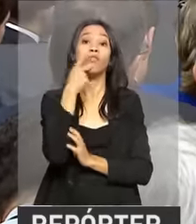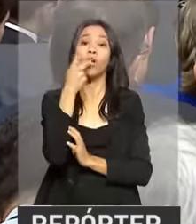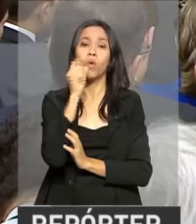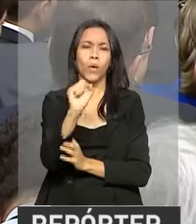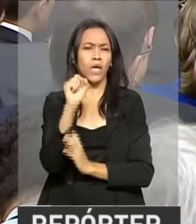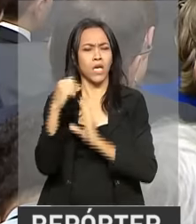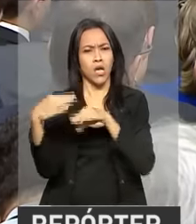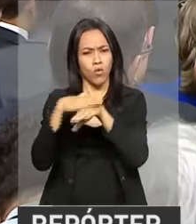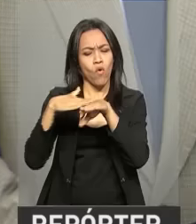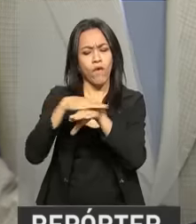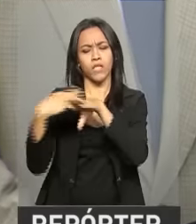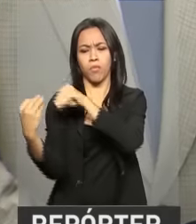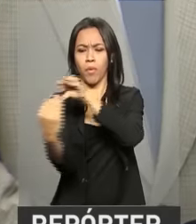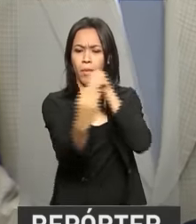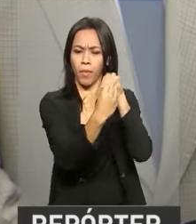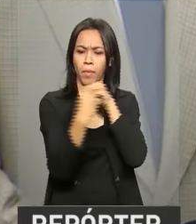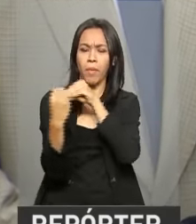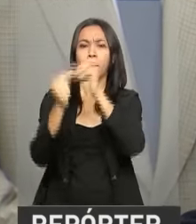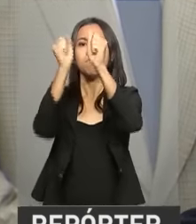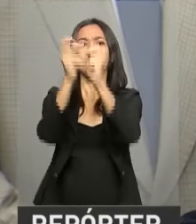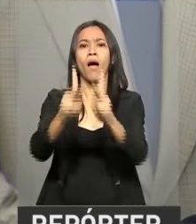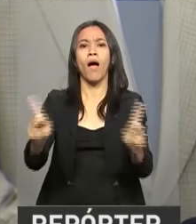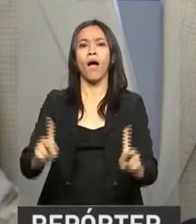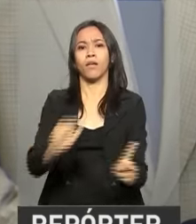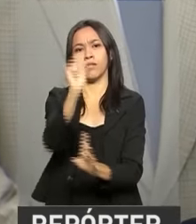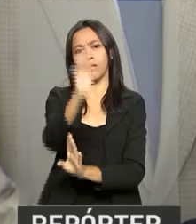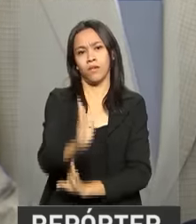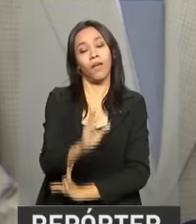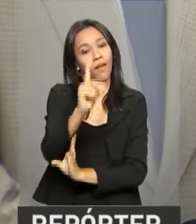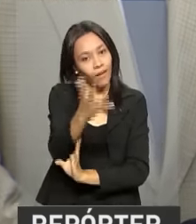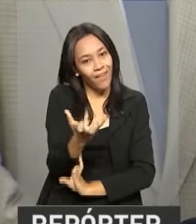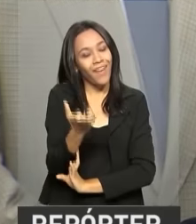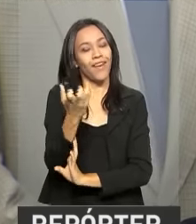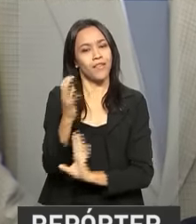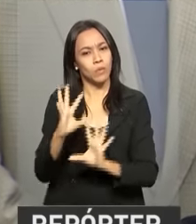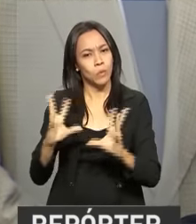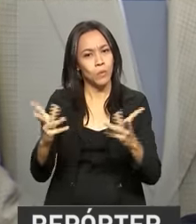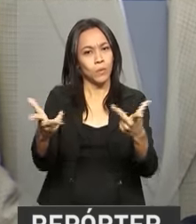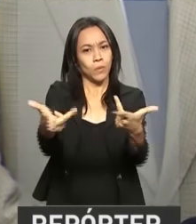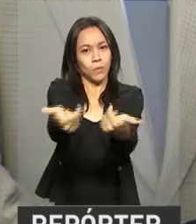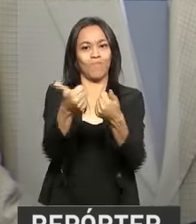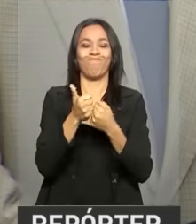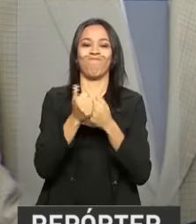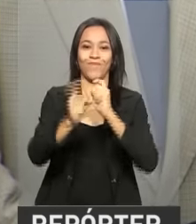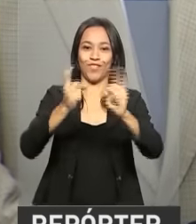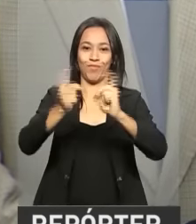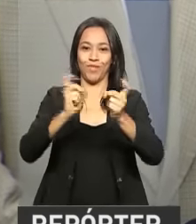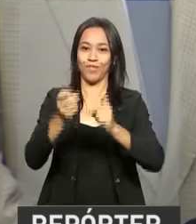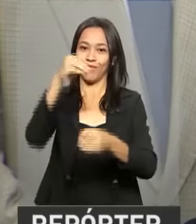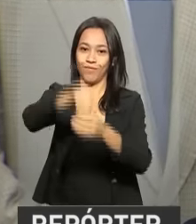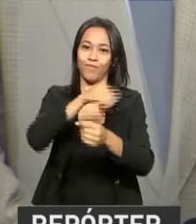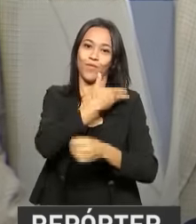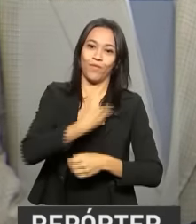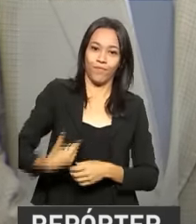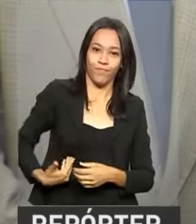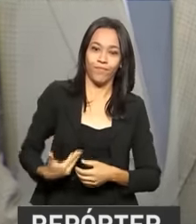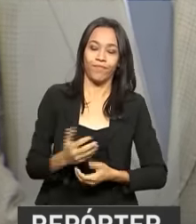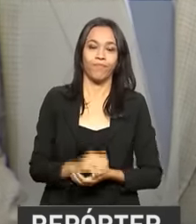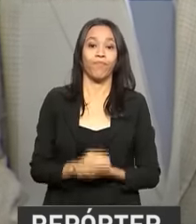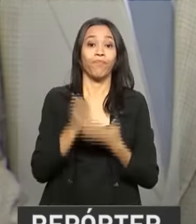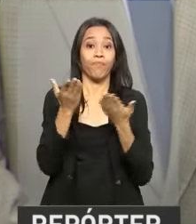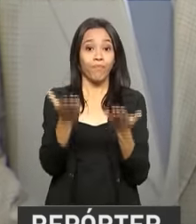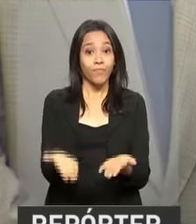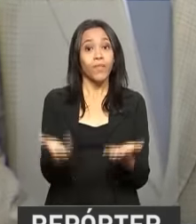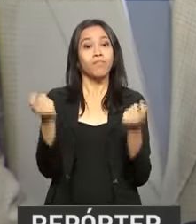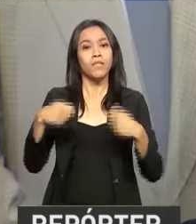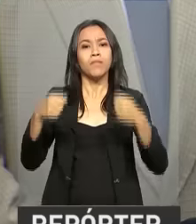diálogo e pacificação nacional e disse que quer dar mais eficiência ao estado urente pacificar